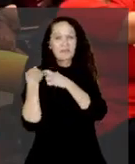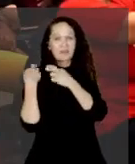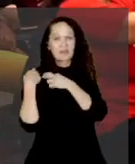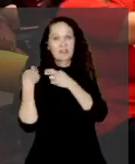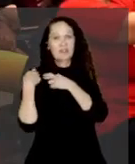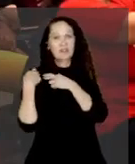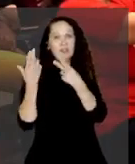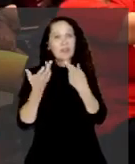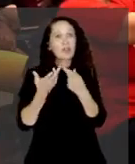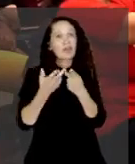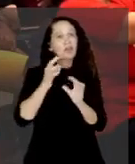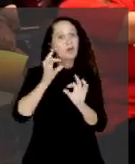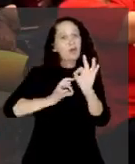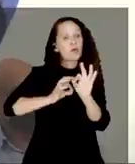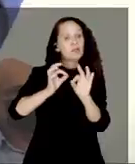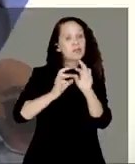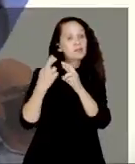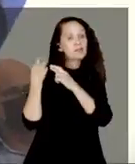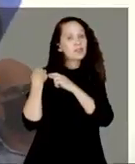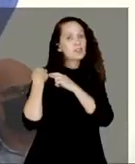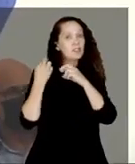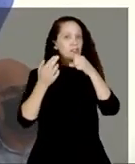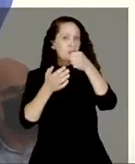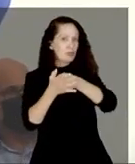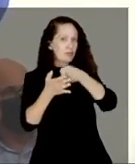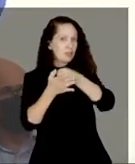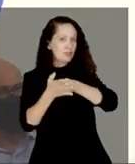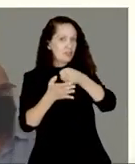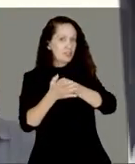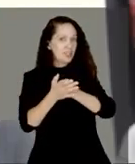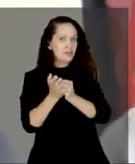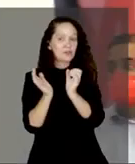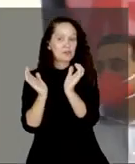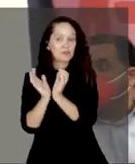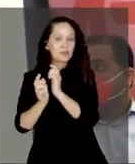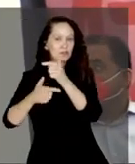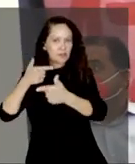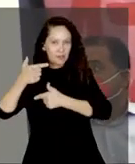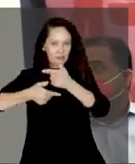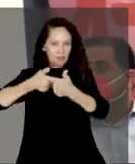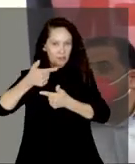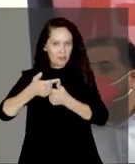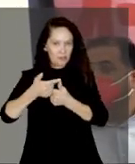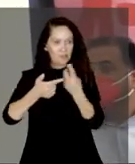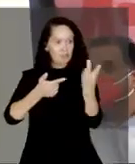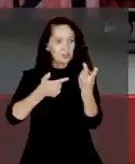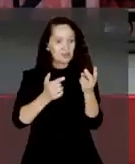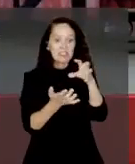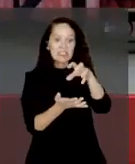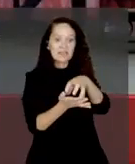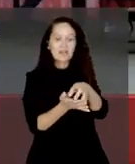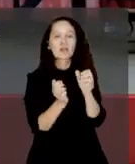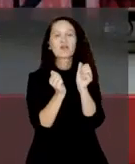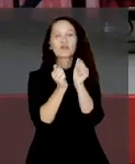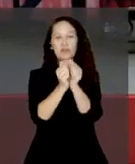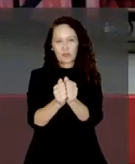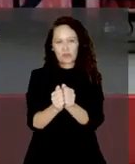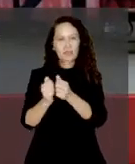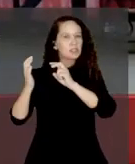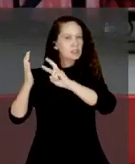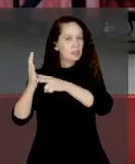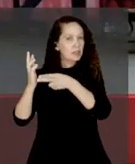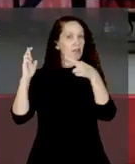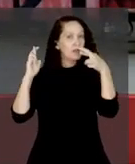o Moisés já estabeleceu qual que é o caráter desse encontro. Cultura é